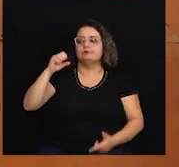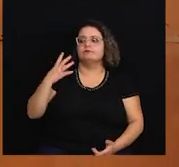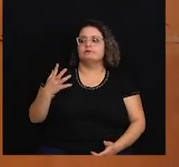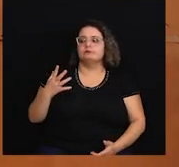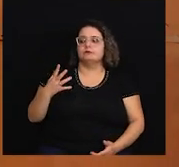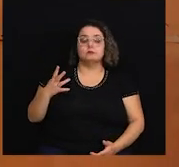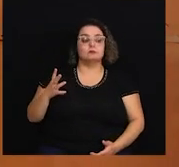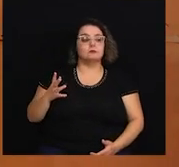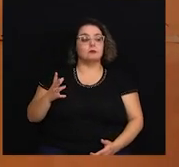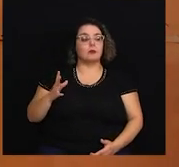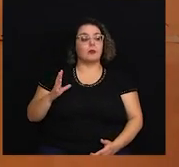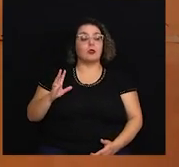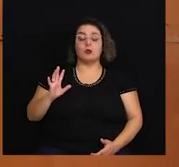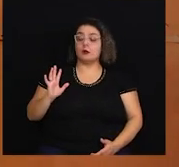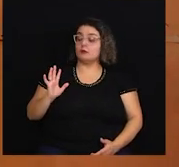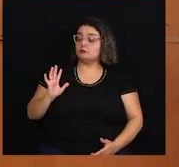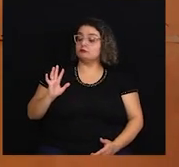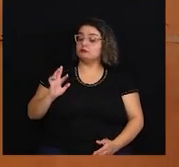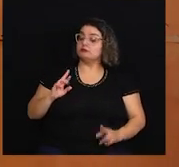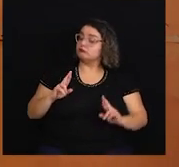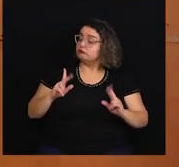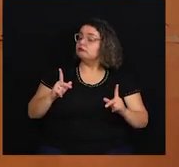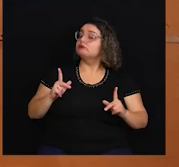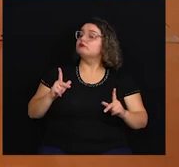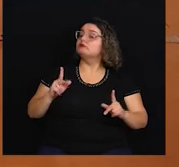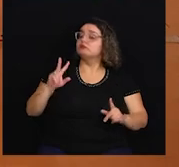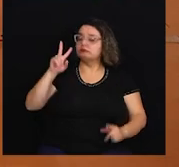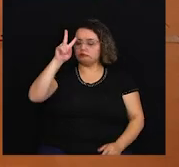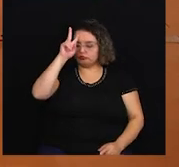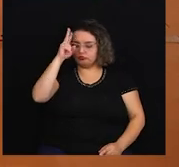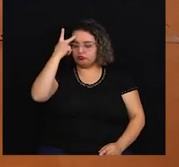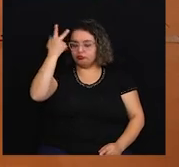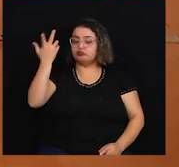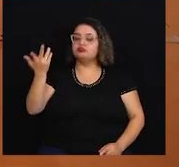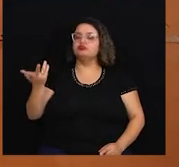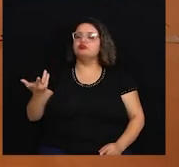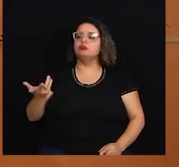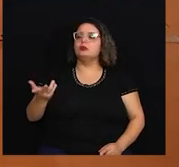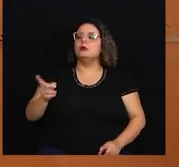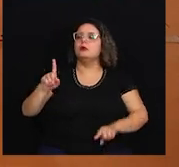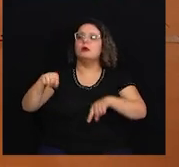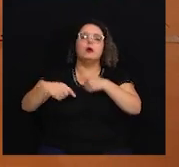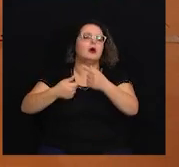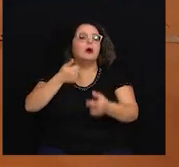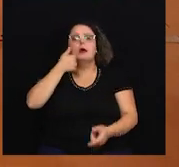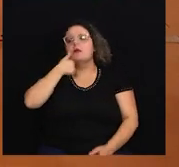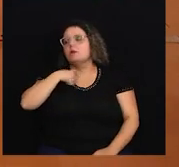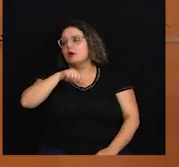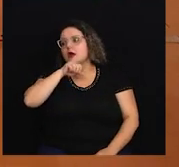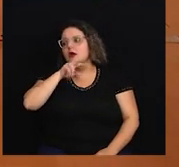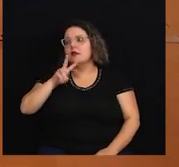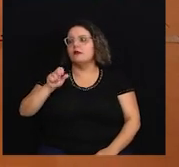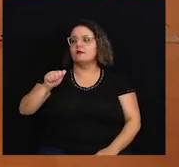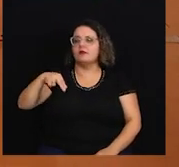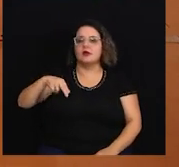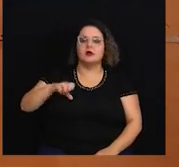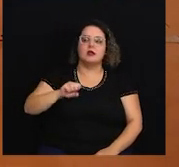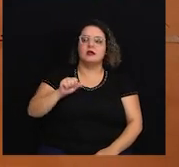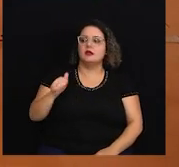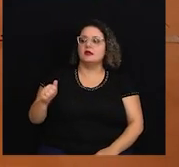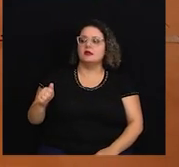viu que ela já olha para um outro olhar eu tenho outra mãe a Vanessa que veio trazer